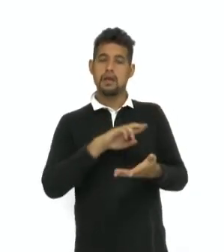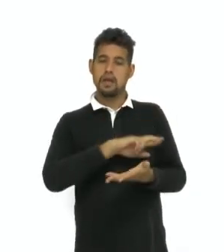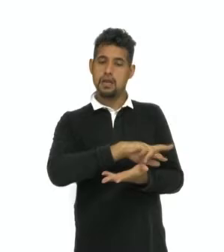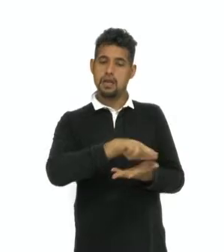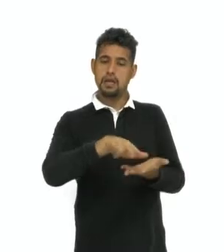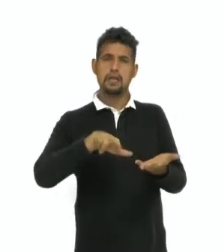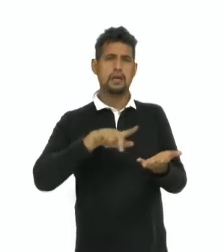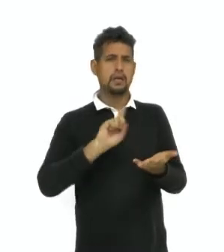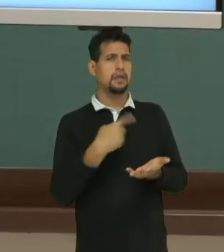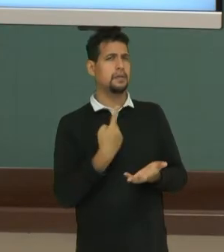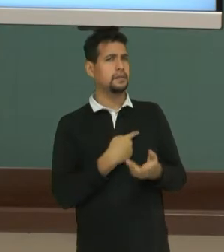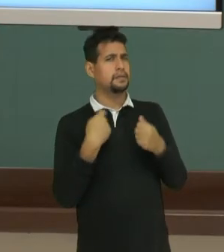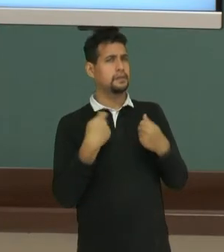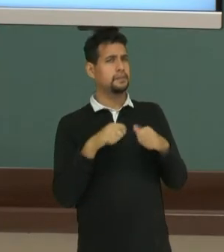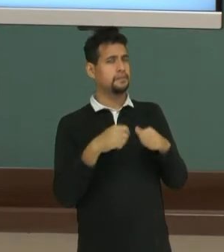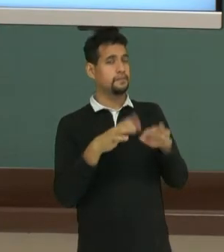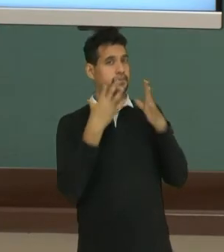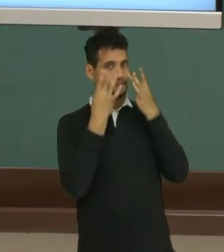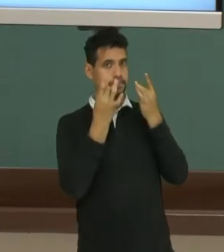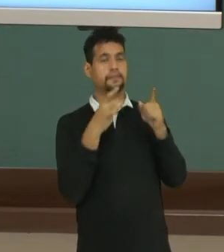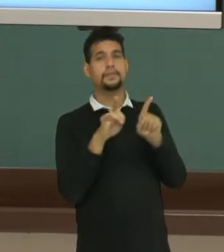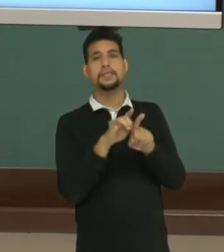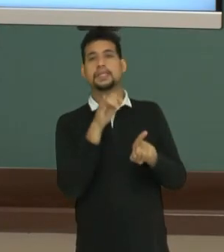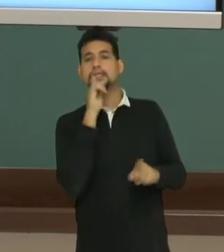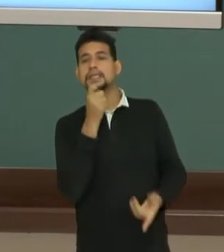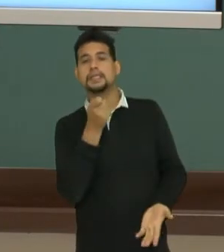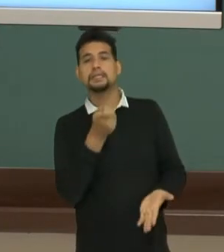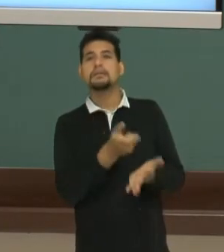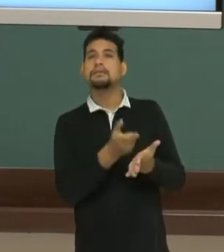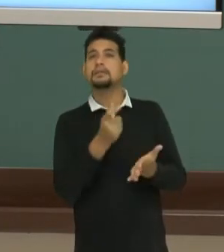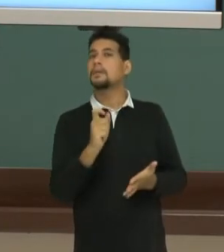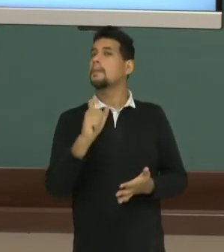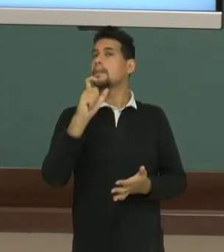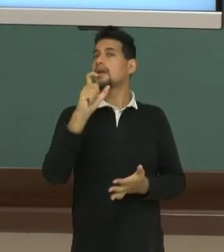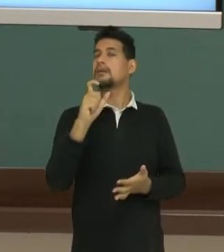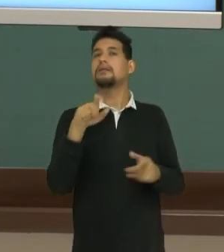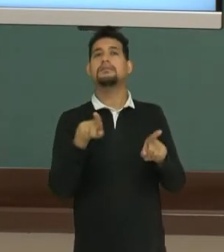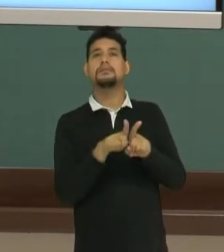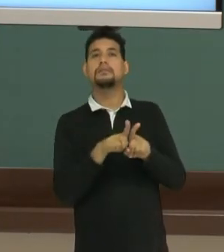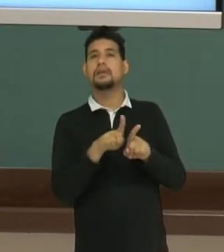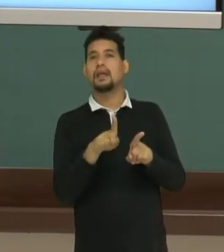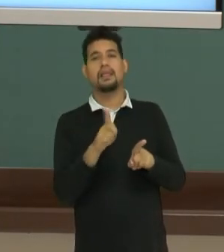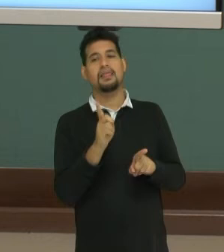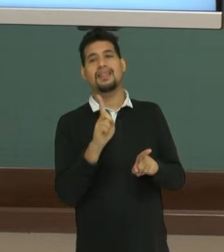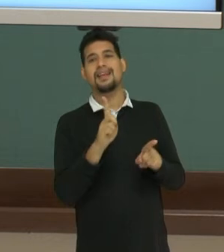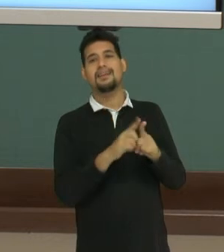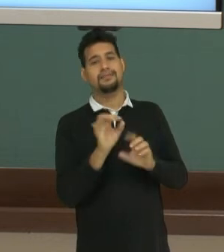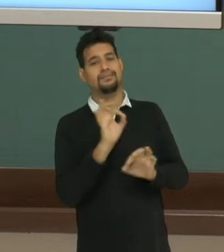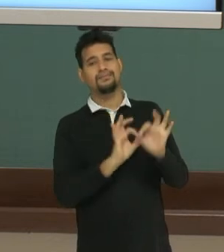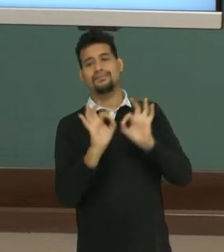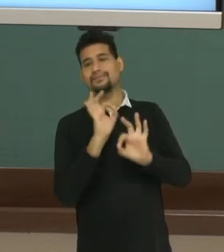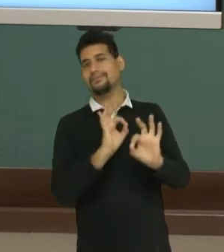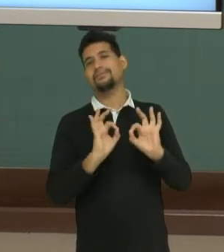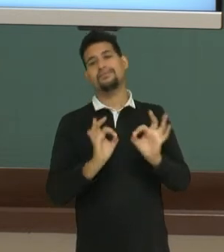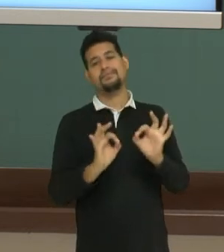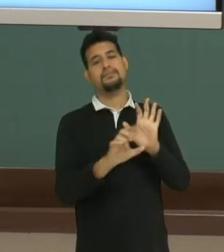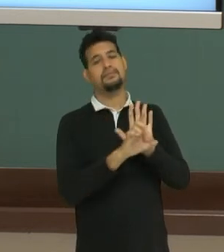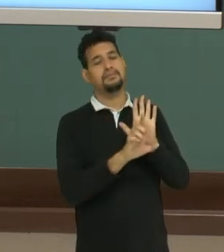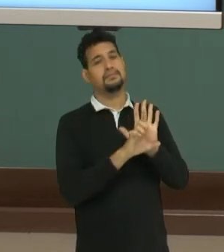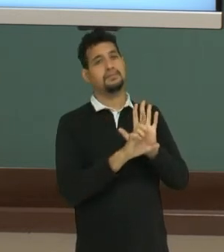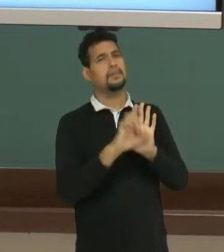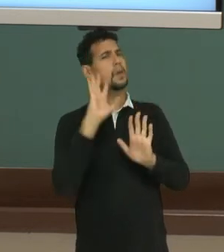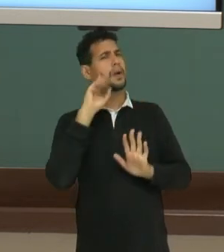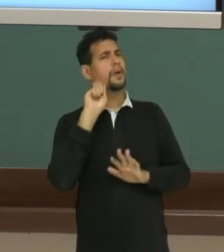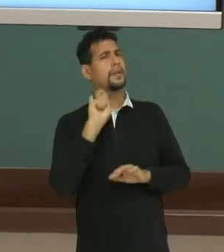providências. E a gente deve tomar atenção quando você está comprando uma pilha, uma bateria que não foi regulamentada por essas leis, pode